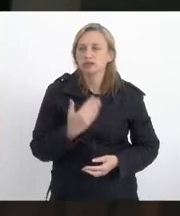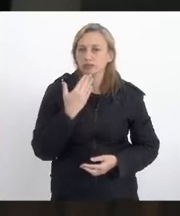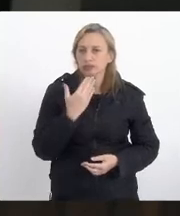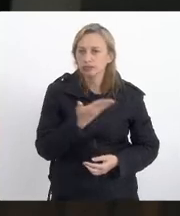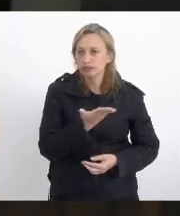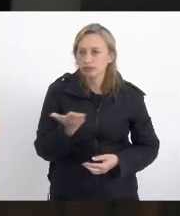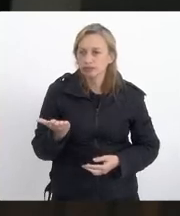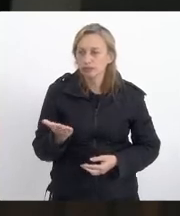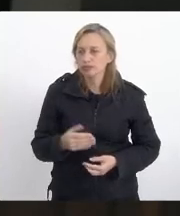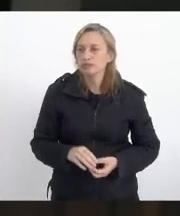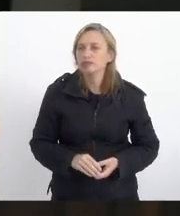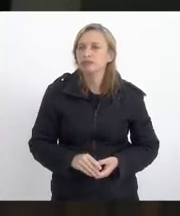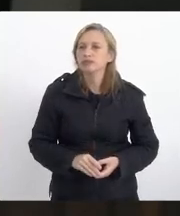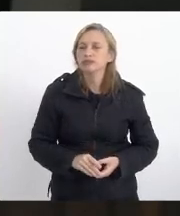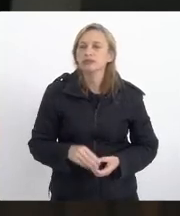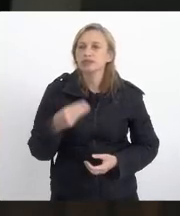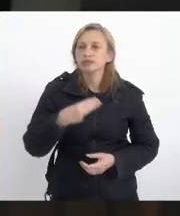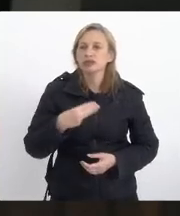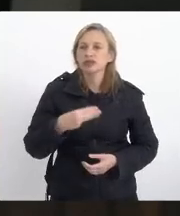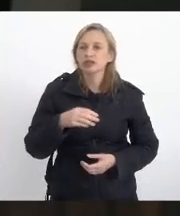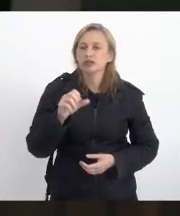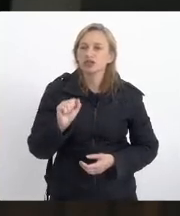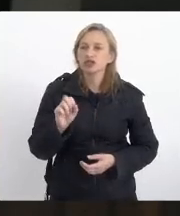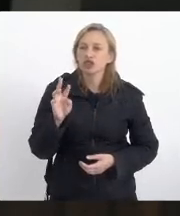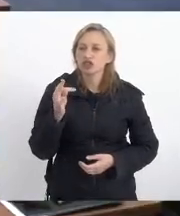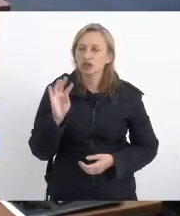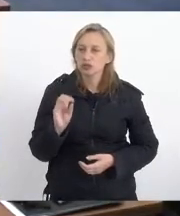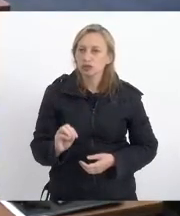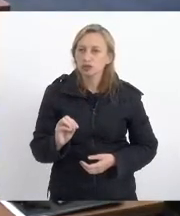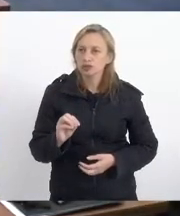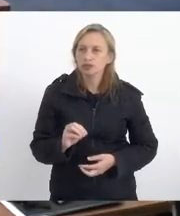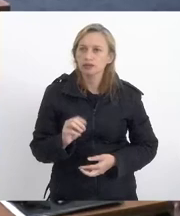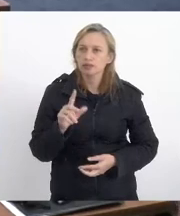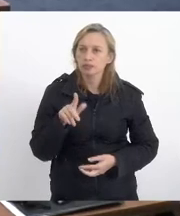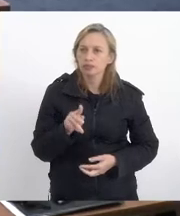favor. Terceiro sargento, PM.